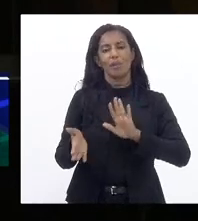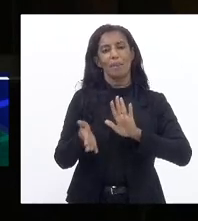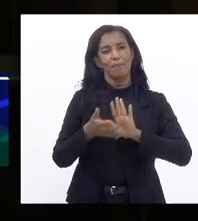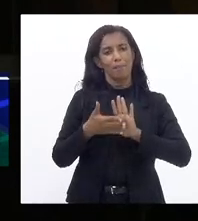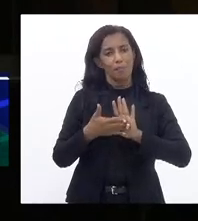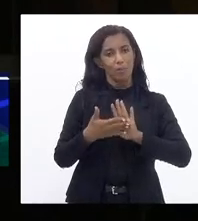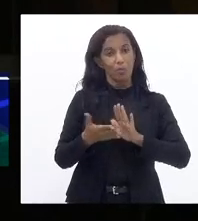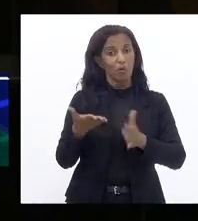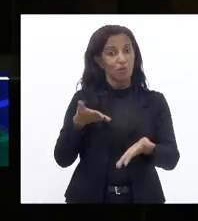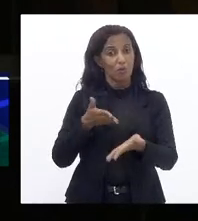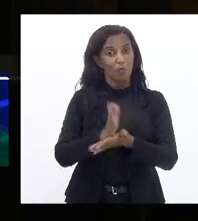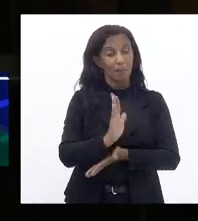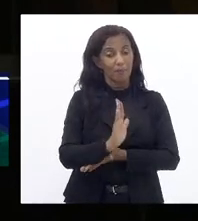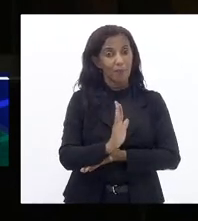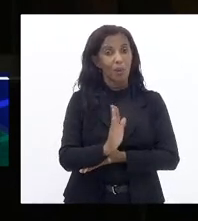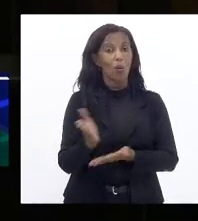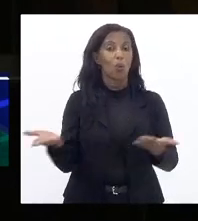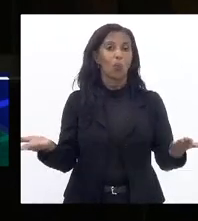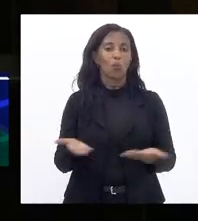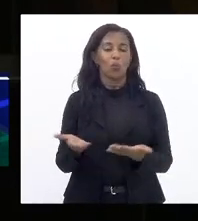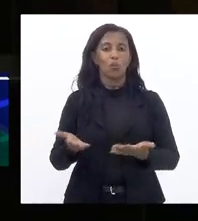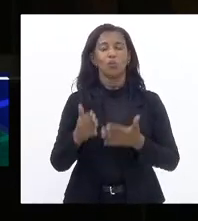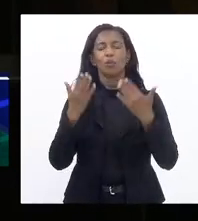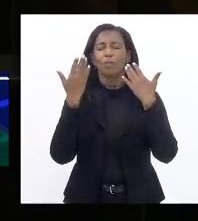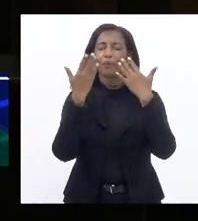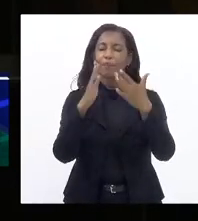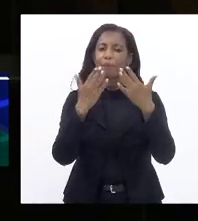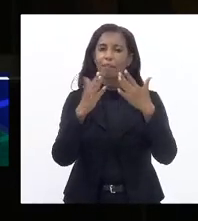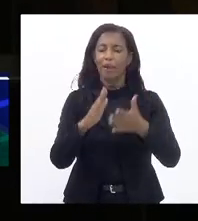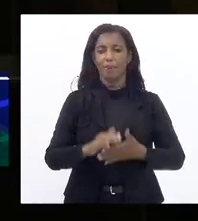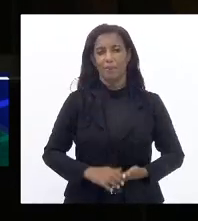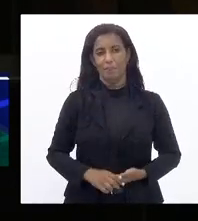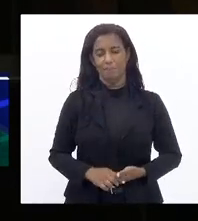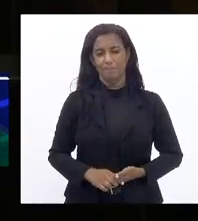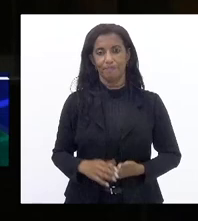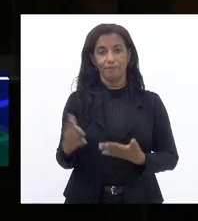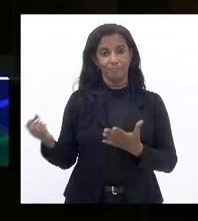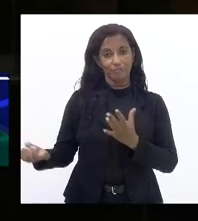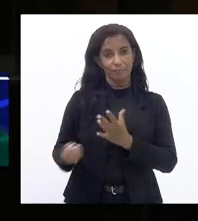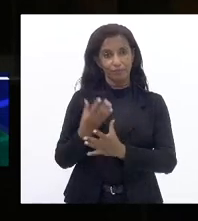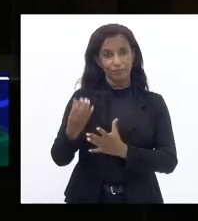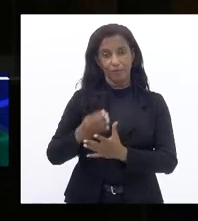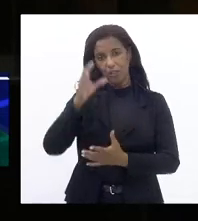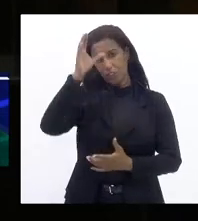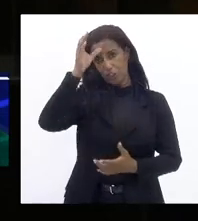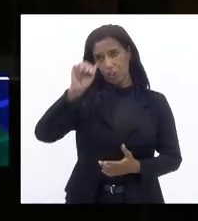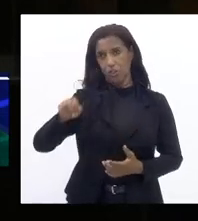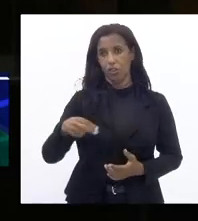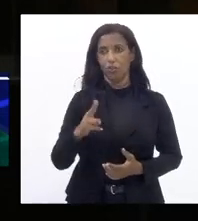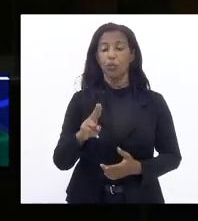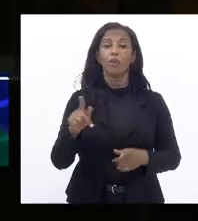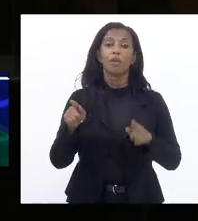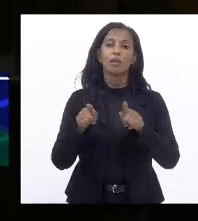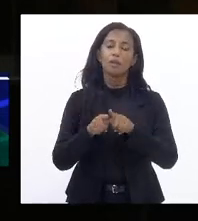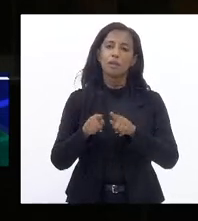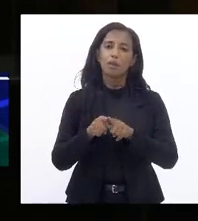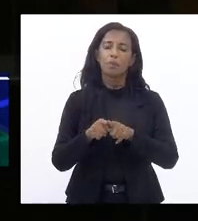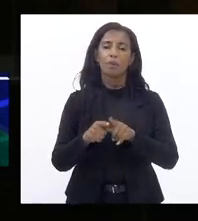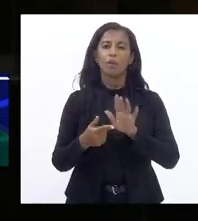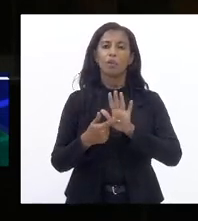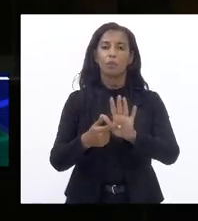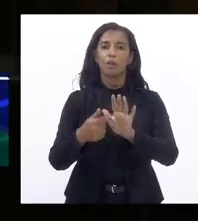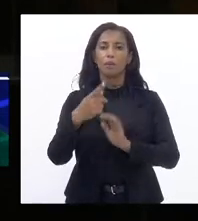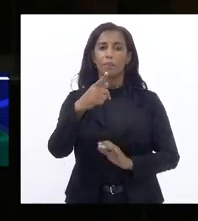proposta que foi aprovada no dia de hoje. Então, parabéns pela sua iniciativa, Tia Ju. Assim como também apresentei